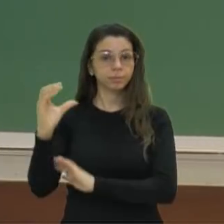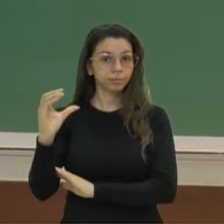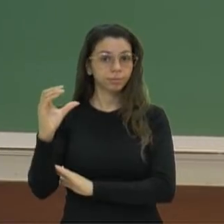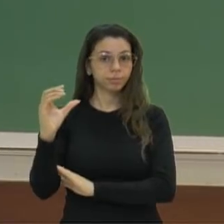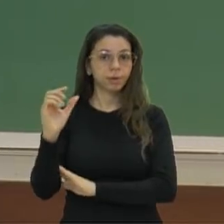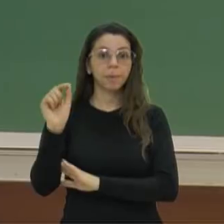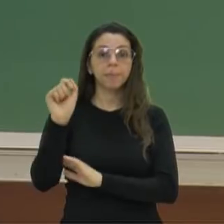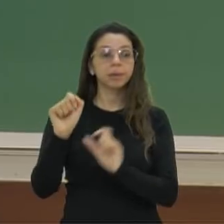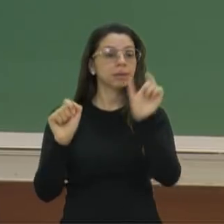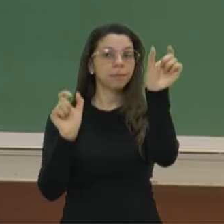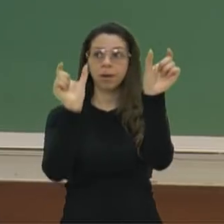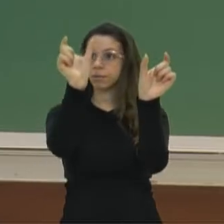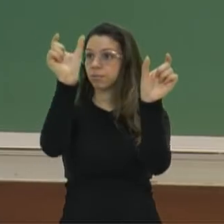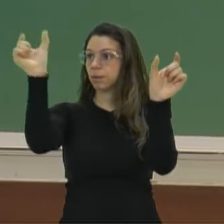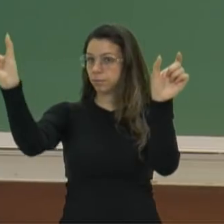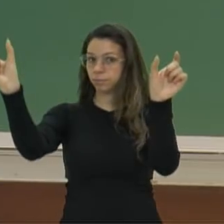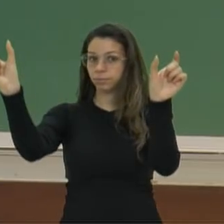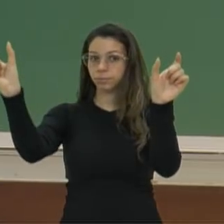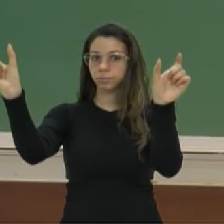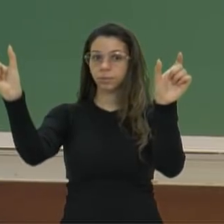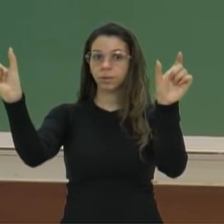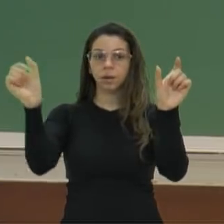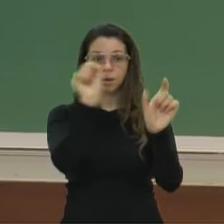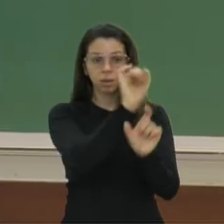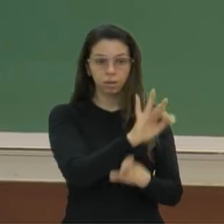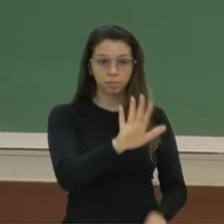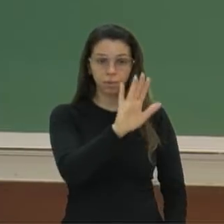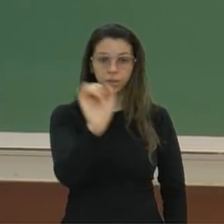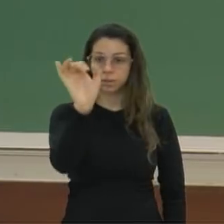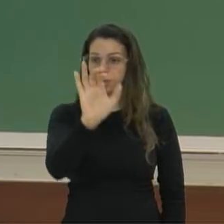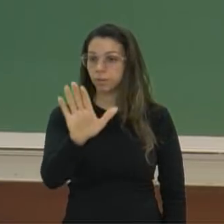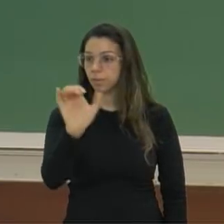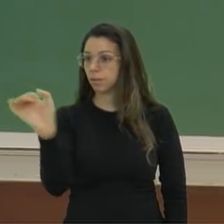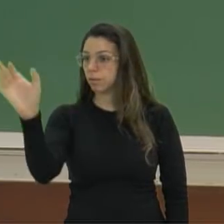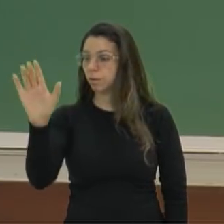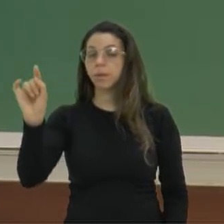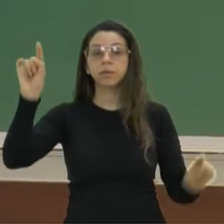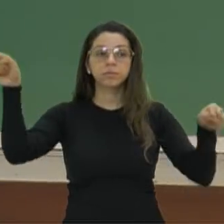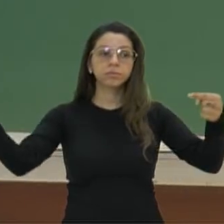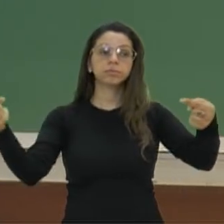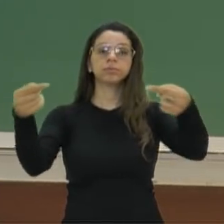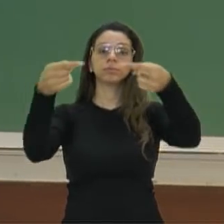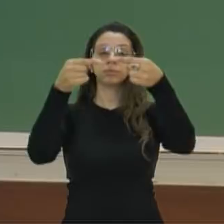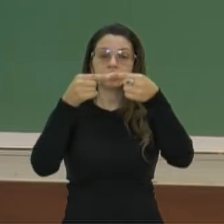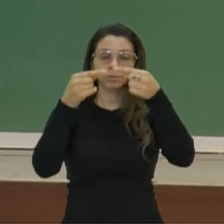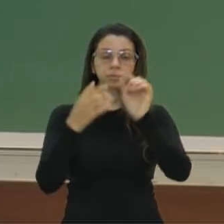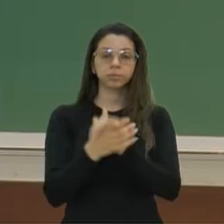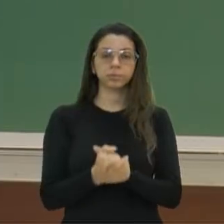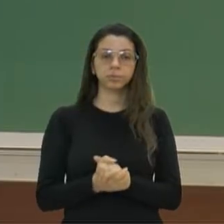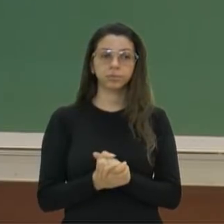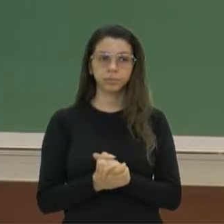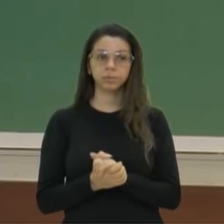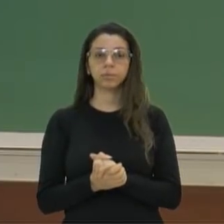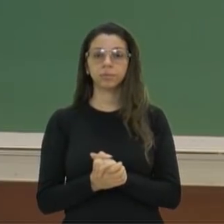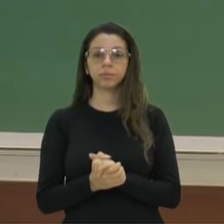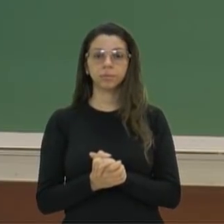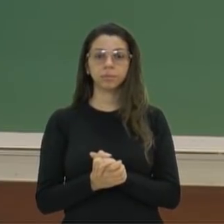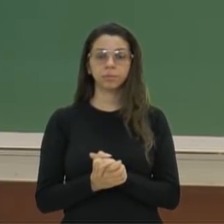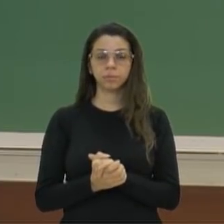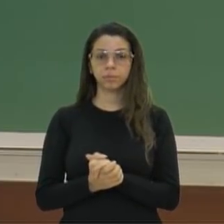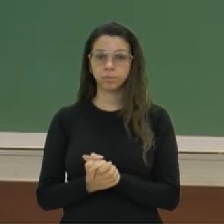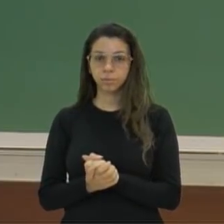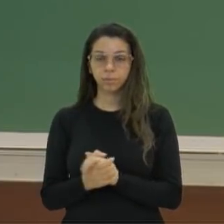C. Então, para copiar o exercício, você coloca o A, que a situação é a flor, o girassol, é formada na